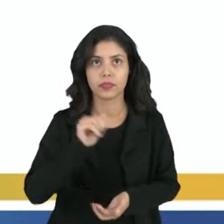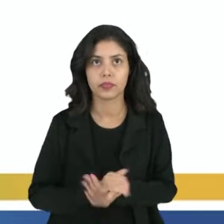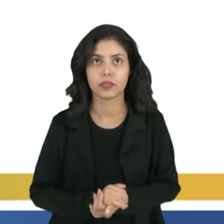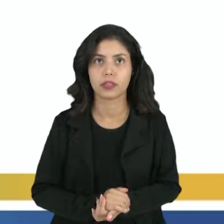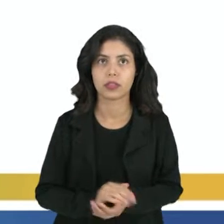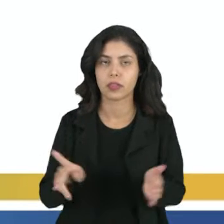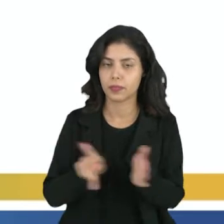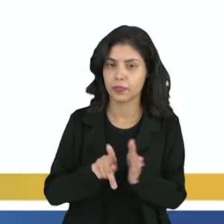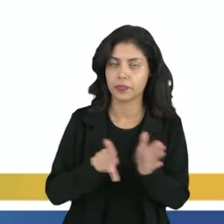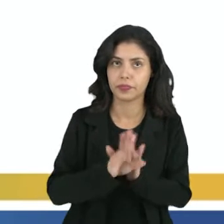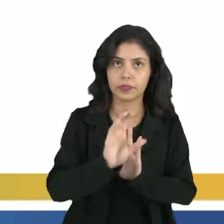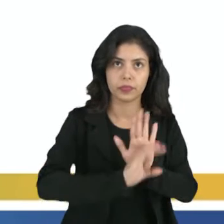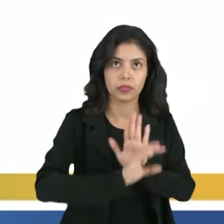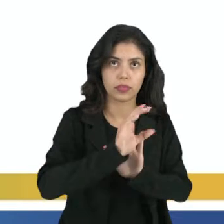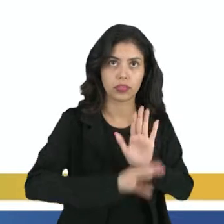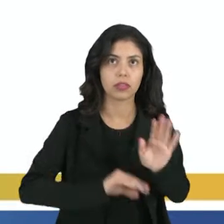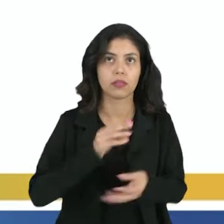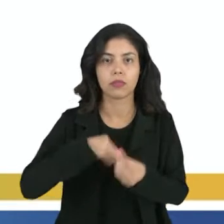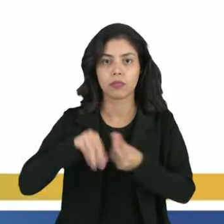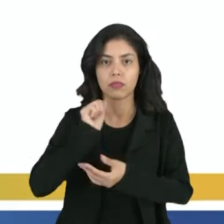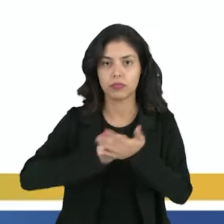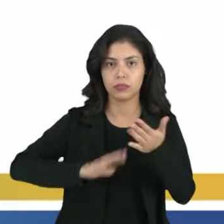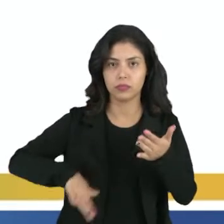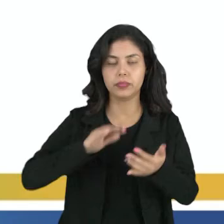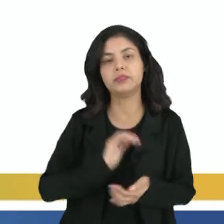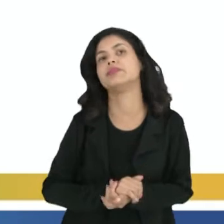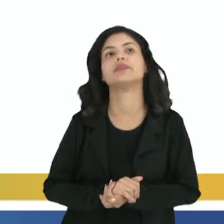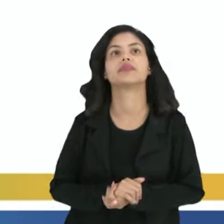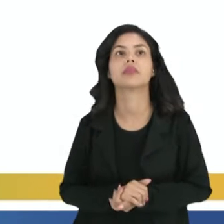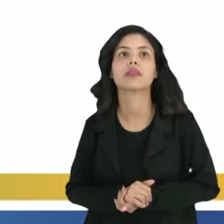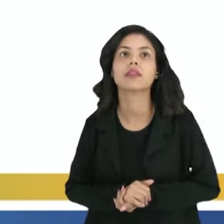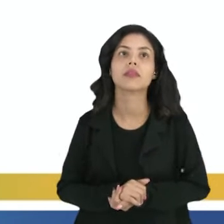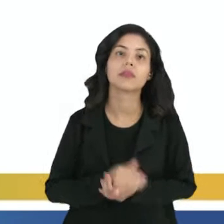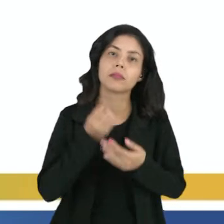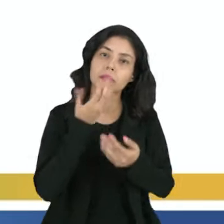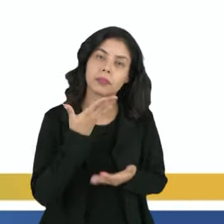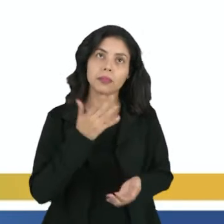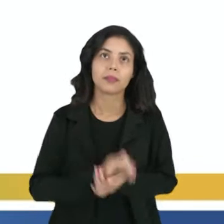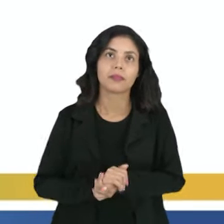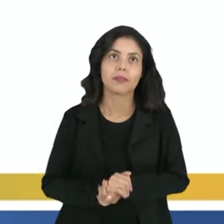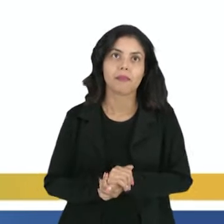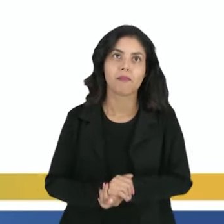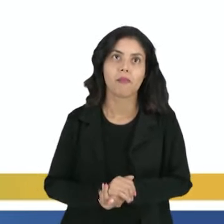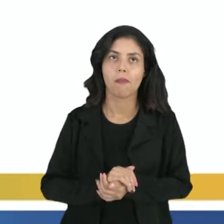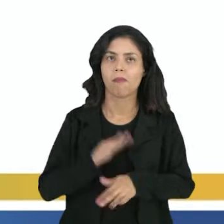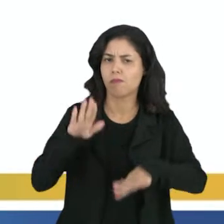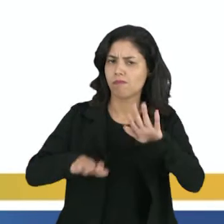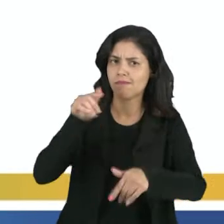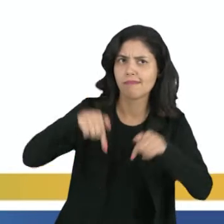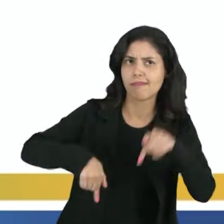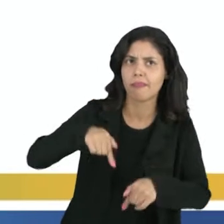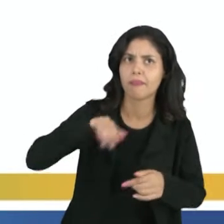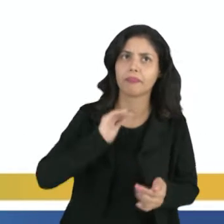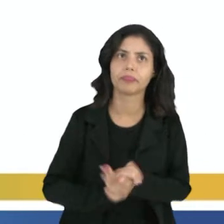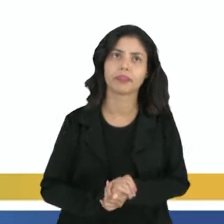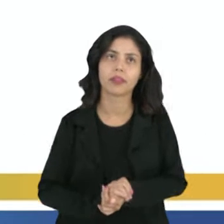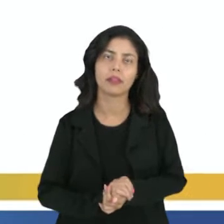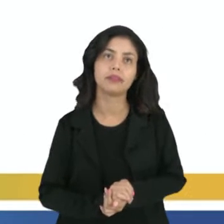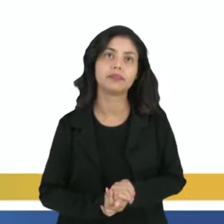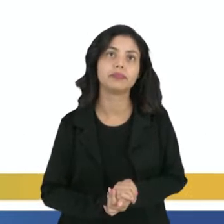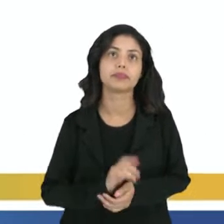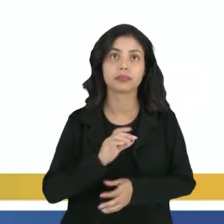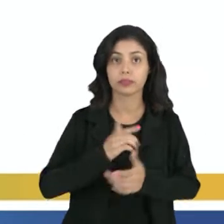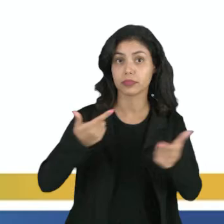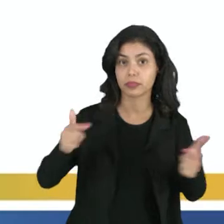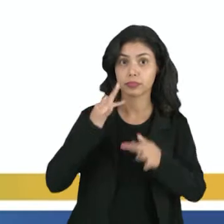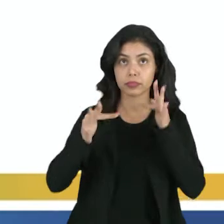reversíveis e vamos aplicar os conceitos na resolução das atividades. Bom, o que é o equilíbrio químico? O equilíbrio